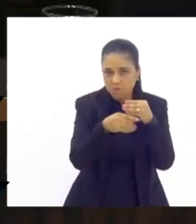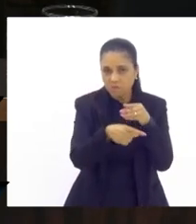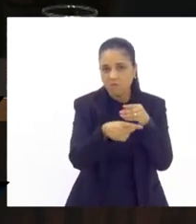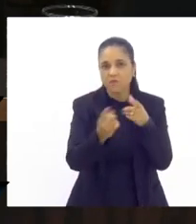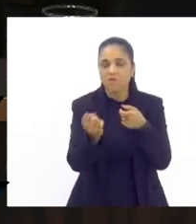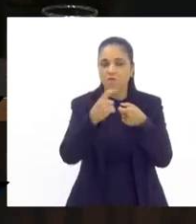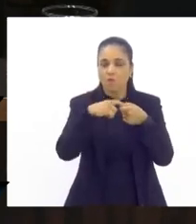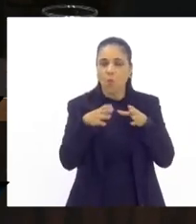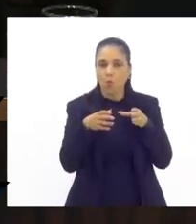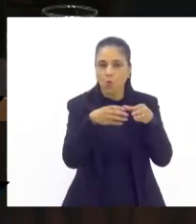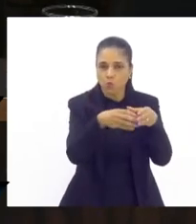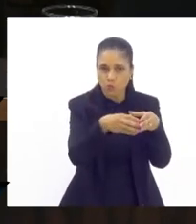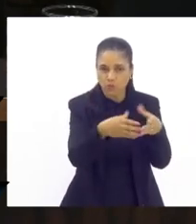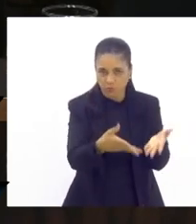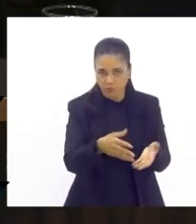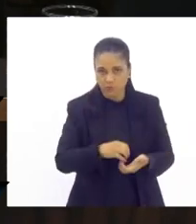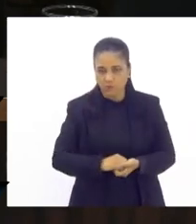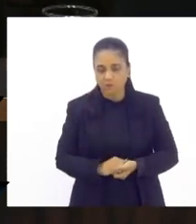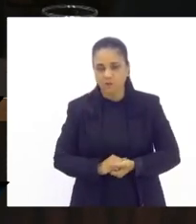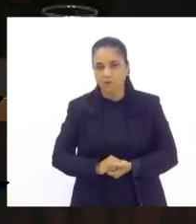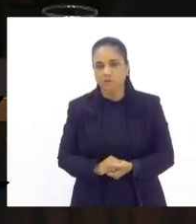retorna às comissões.